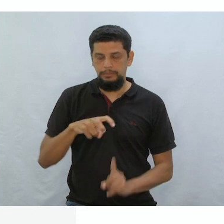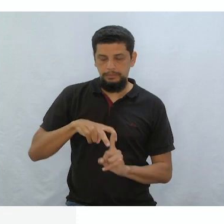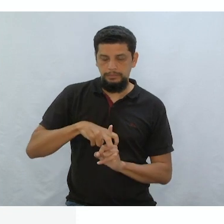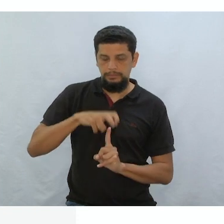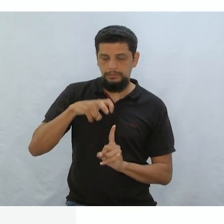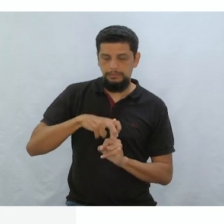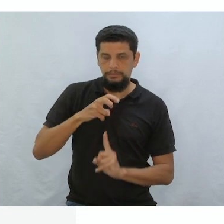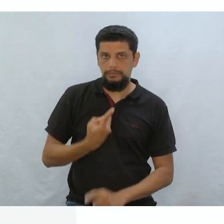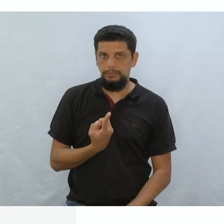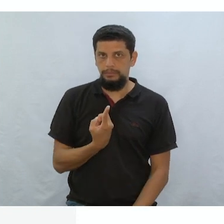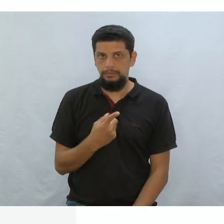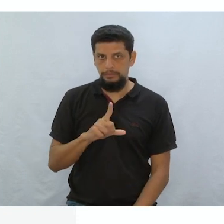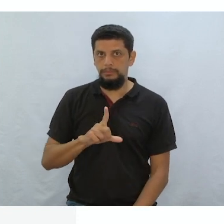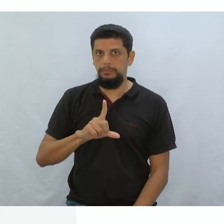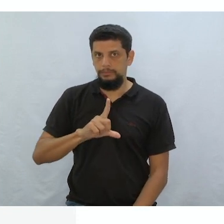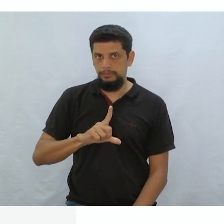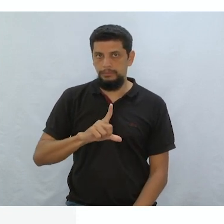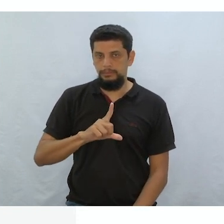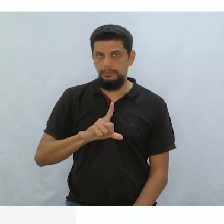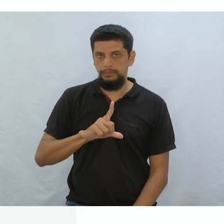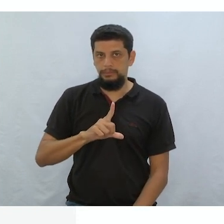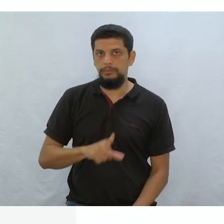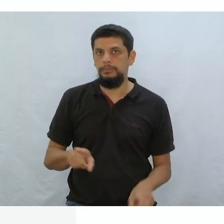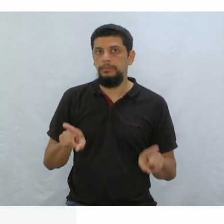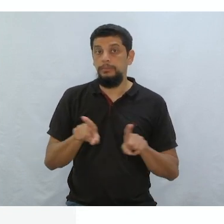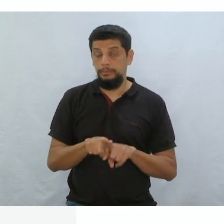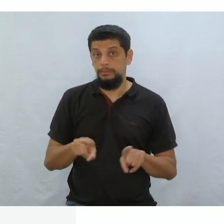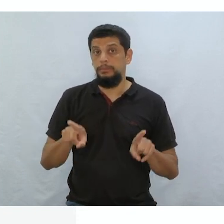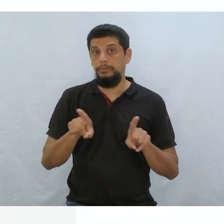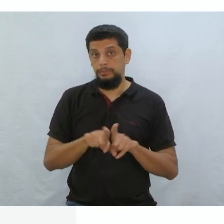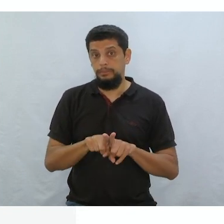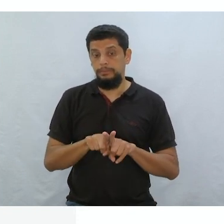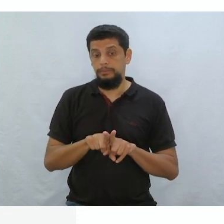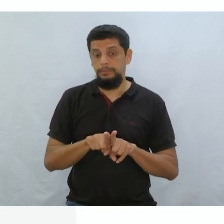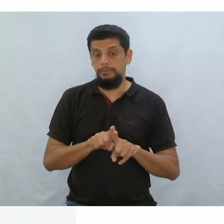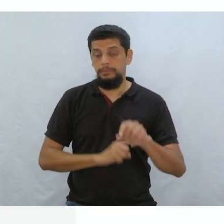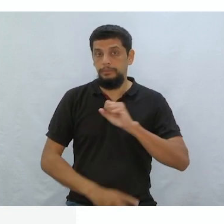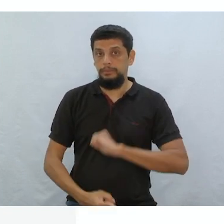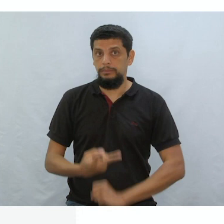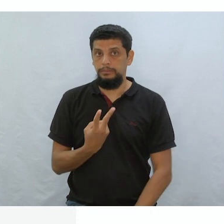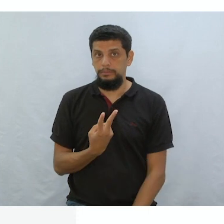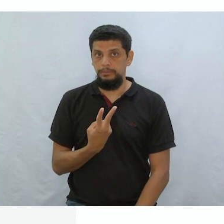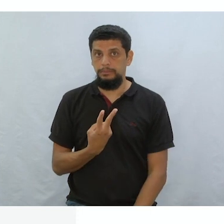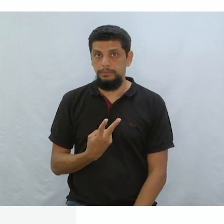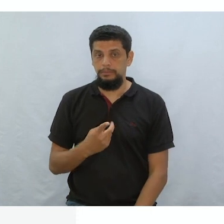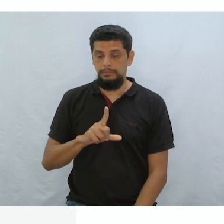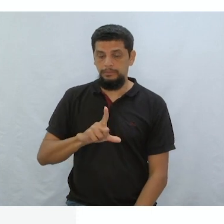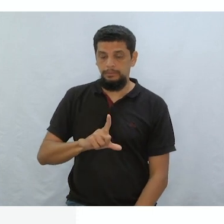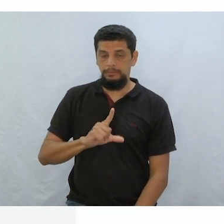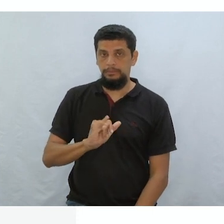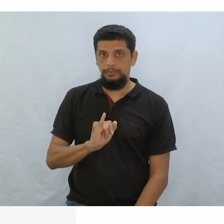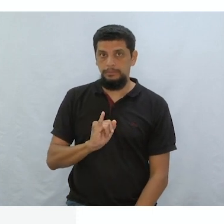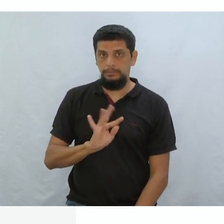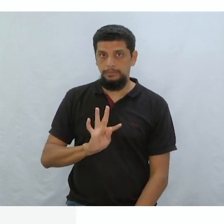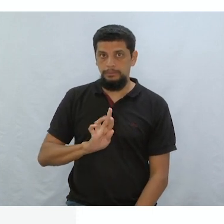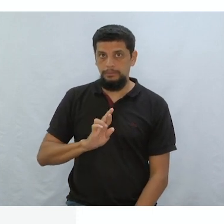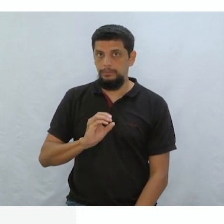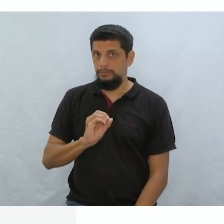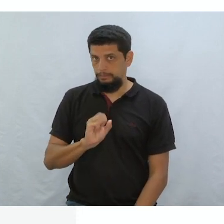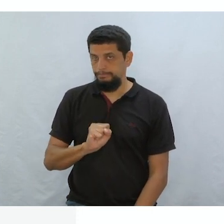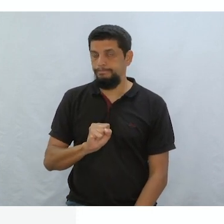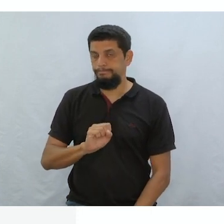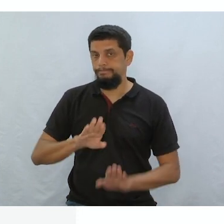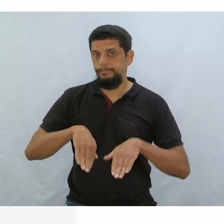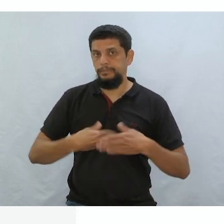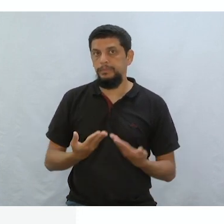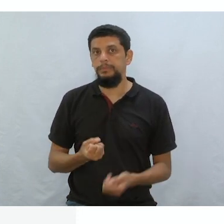mais uma garrafa de 1 litro é igual a